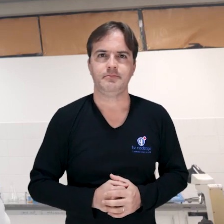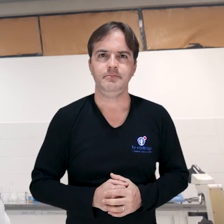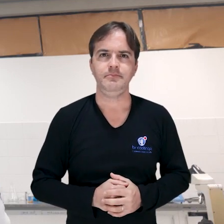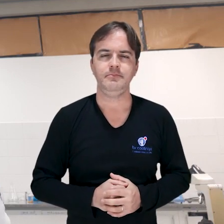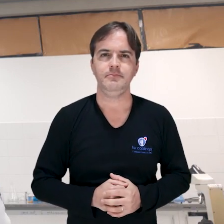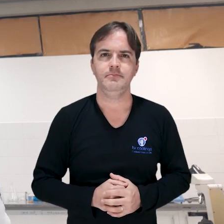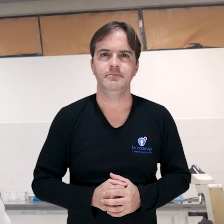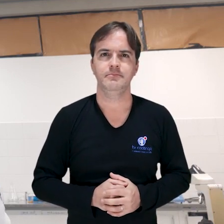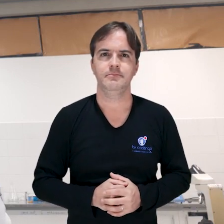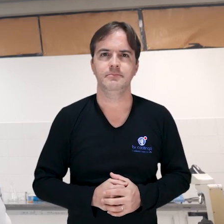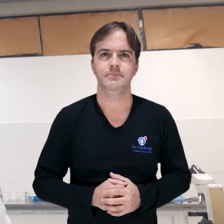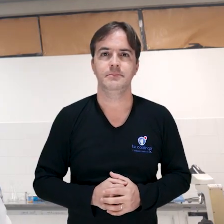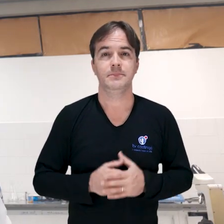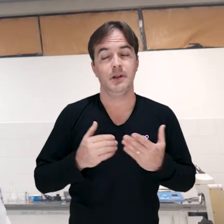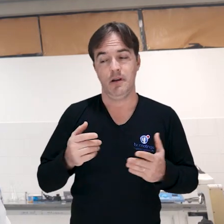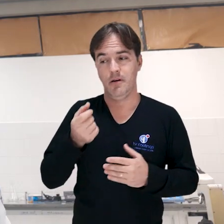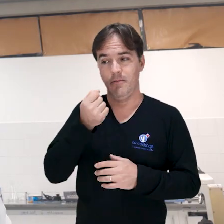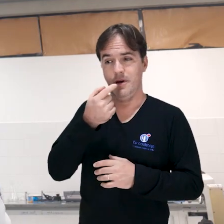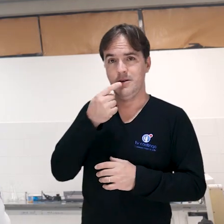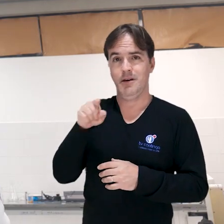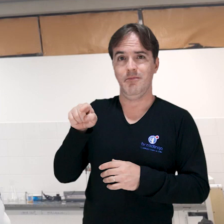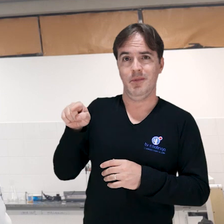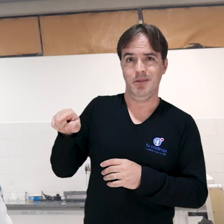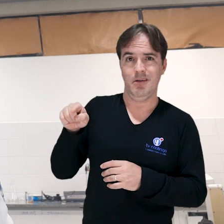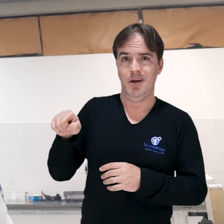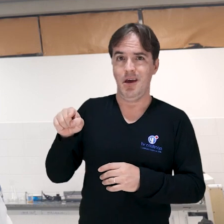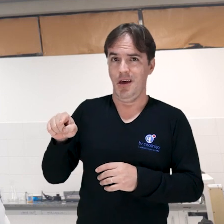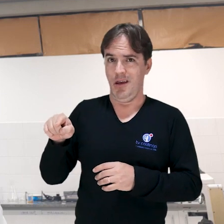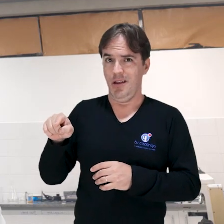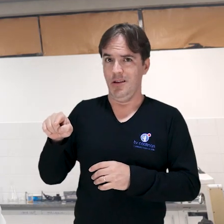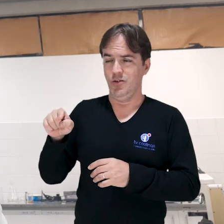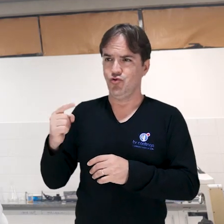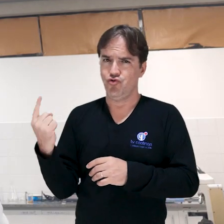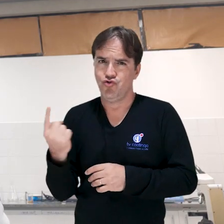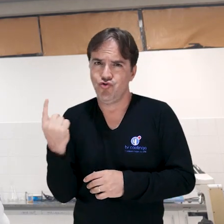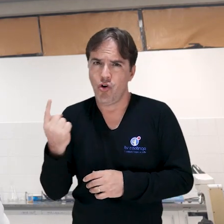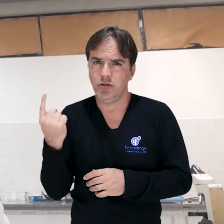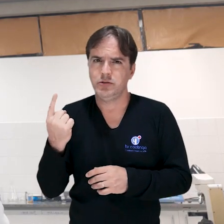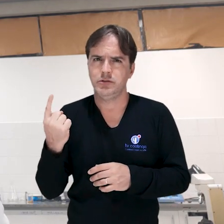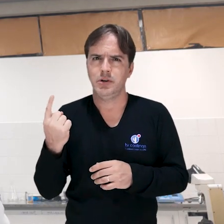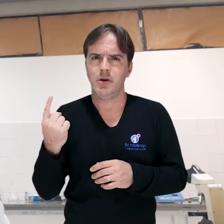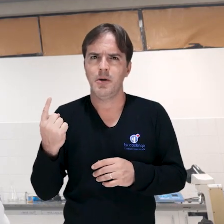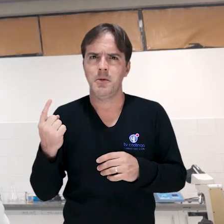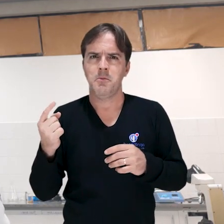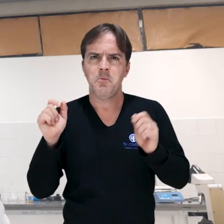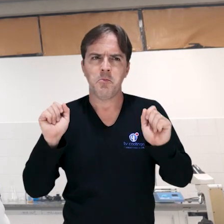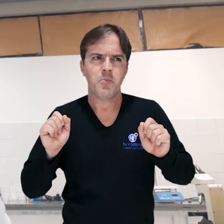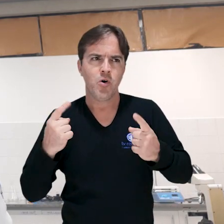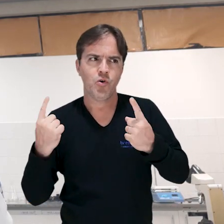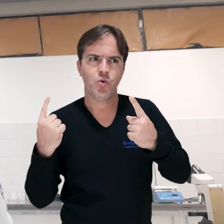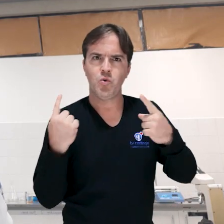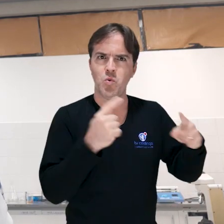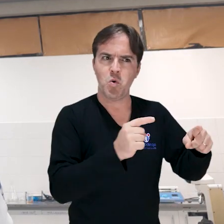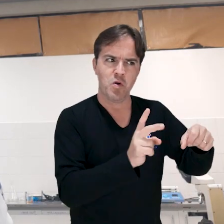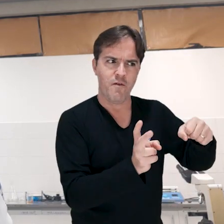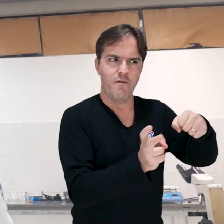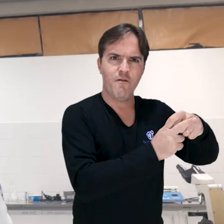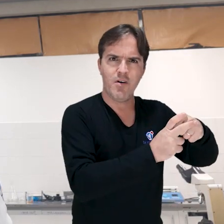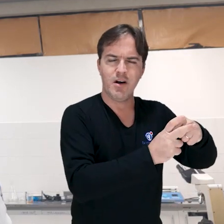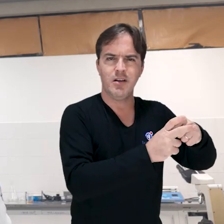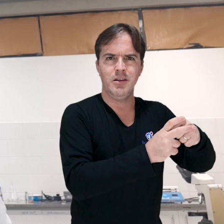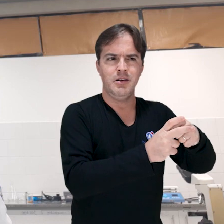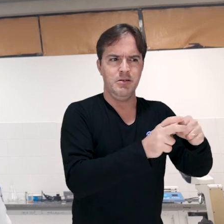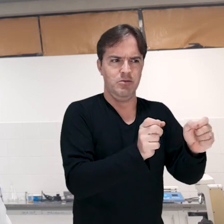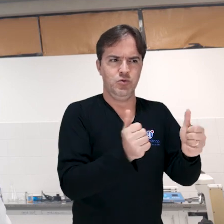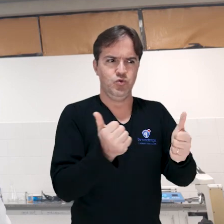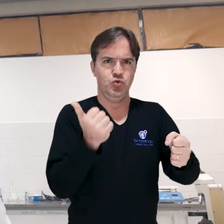da pandemia. Não é este medicamento sozinho que vai fazer todo o trabalho de um planejamento de